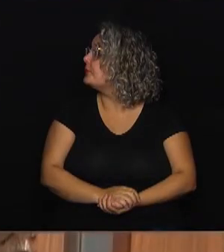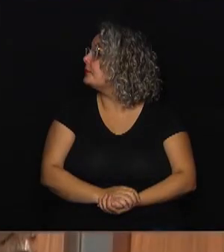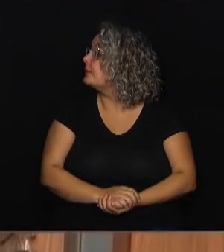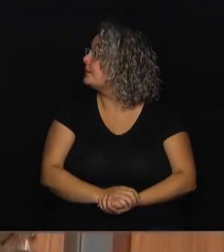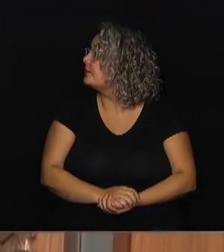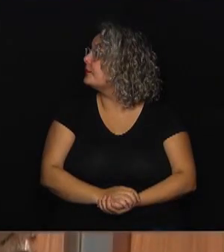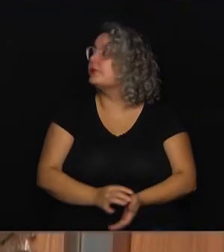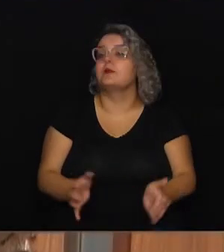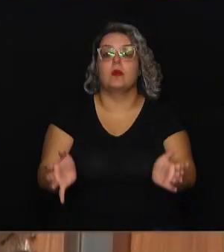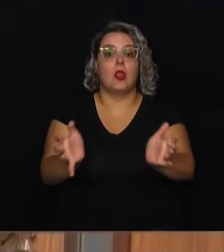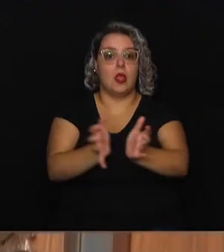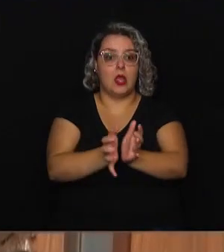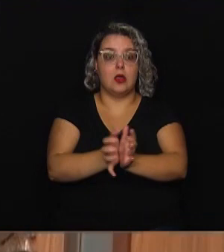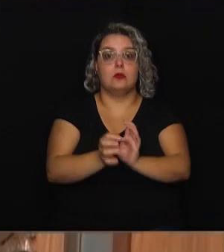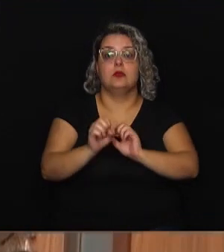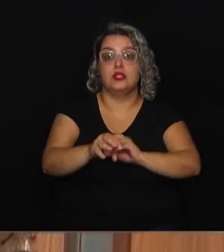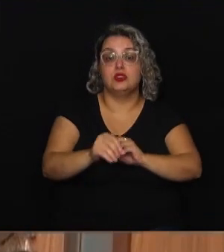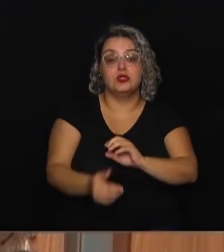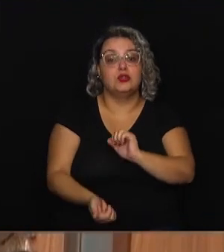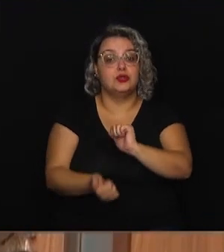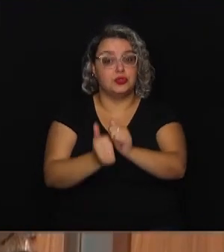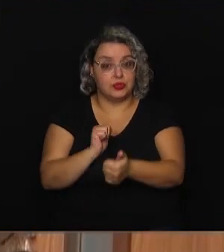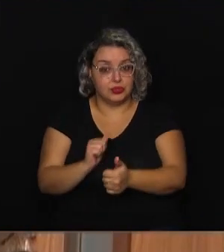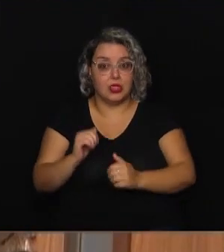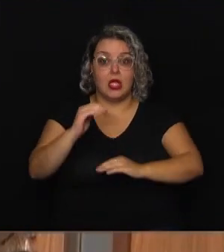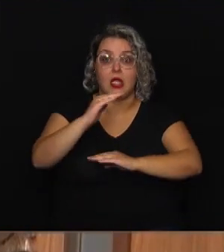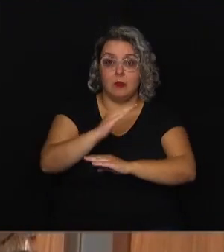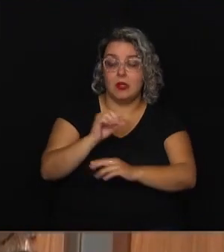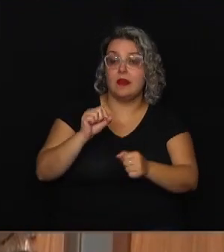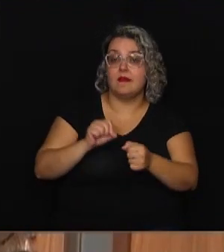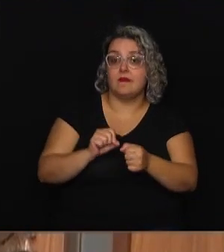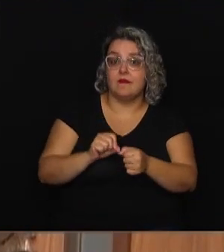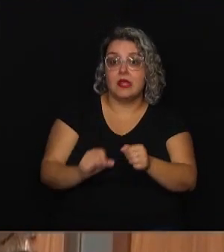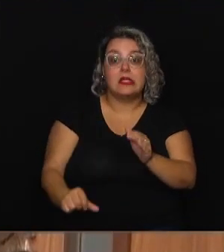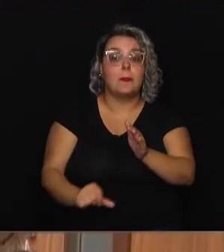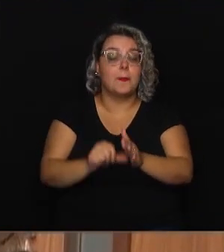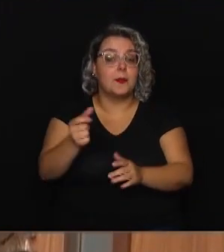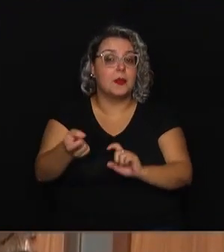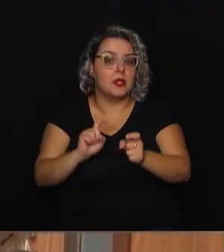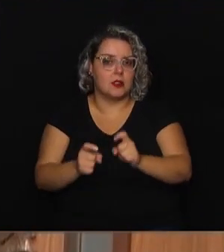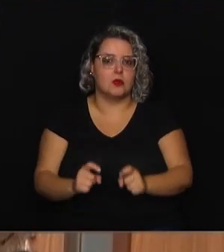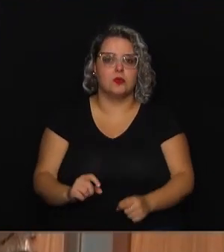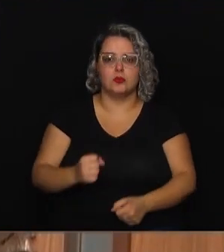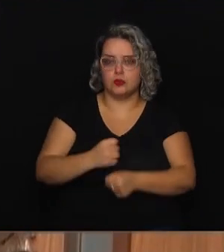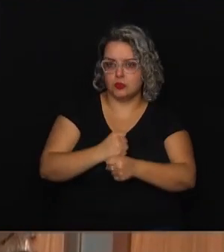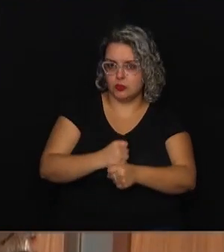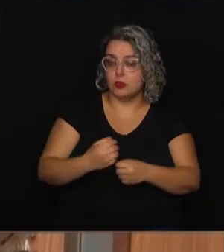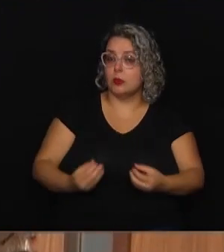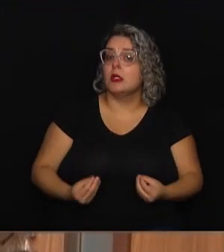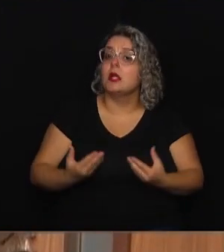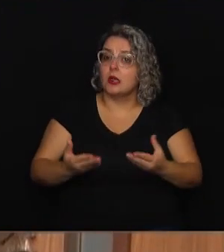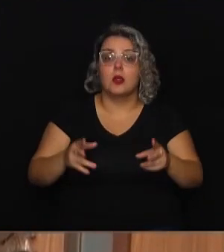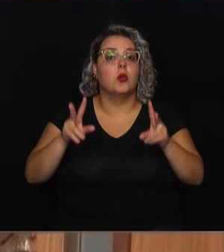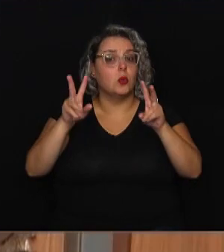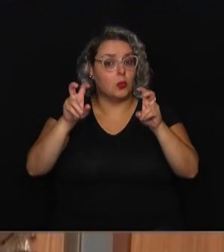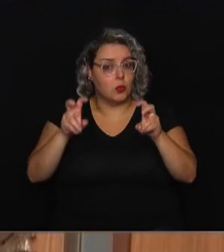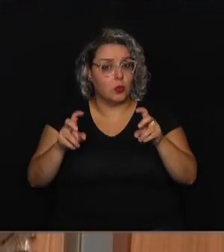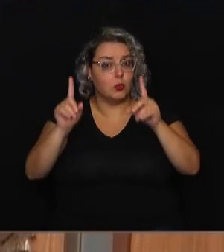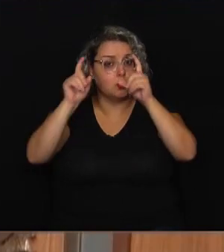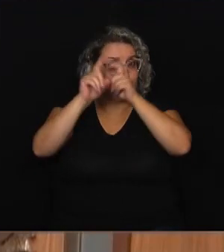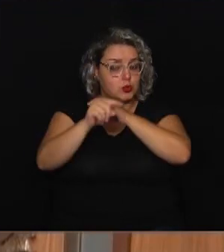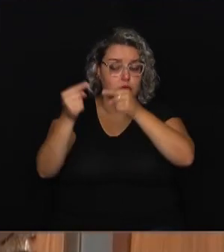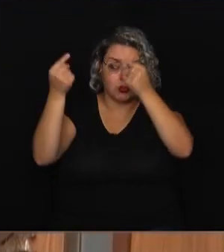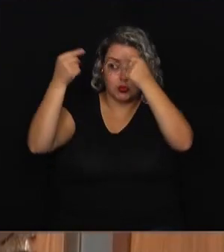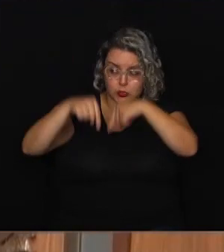A Comissão de Educação e Esporte da Câmara realizou a primeira reunião do ano e trouxe como tema os desafios